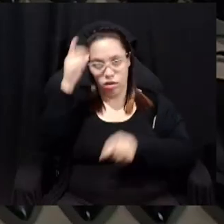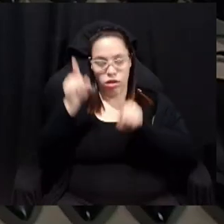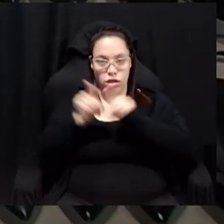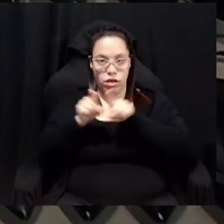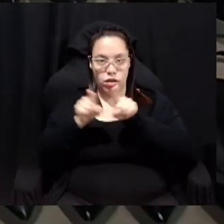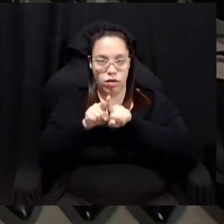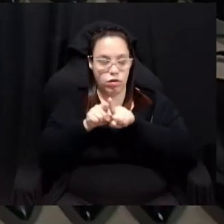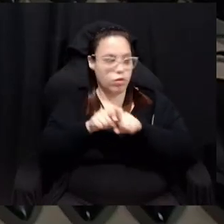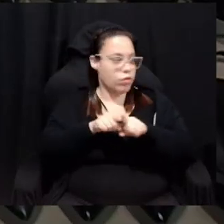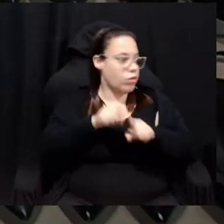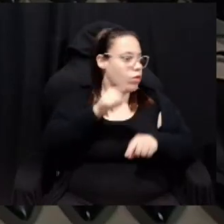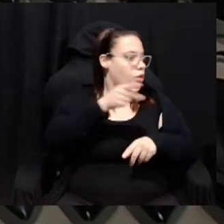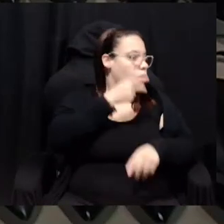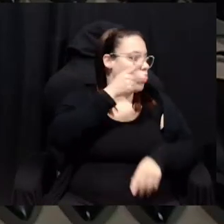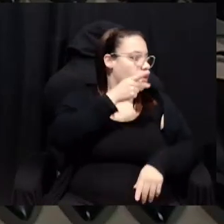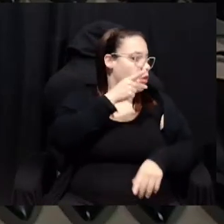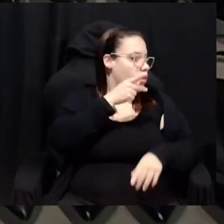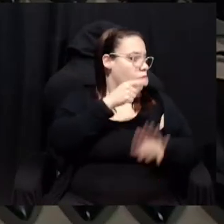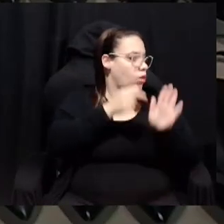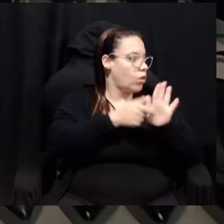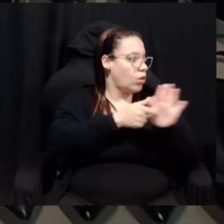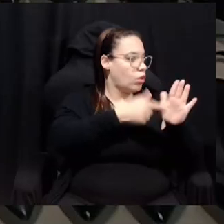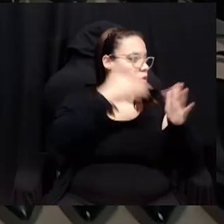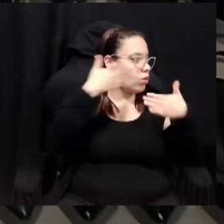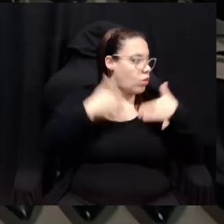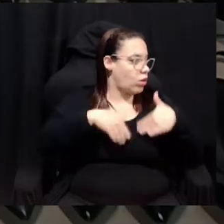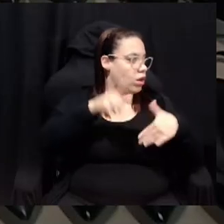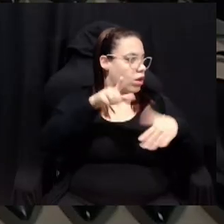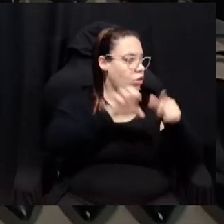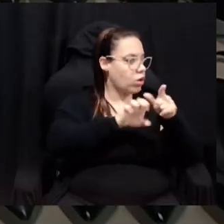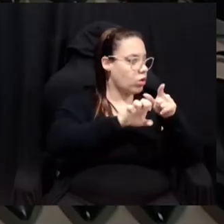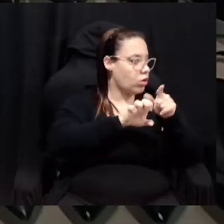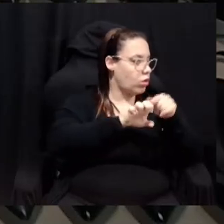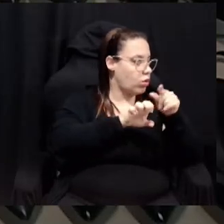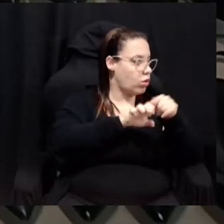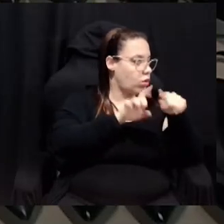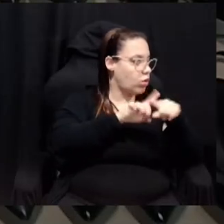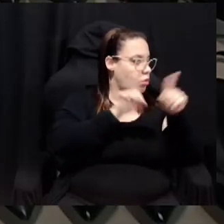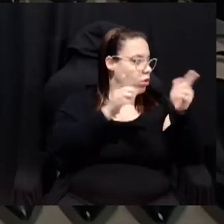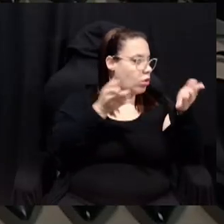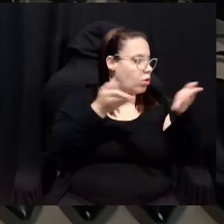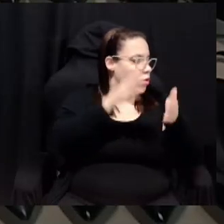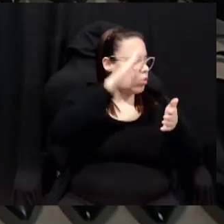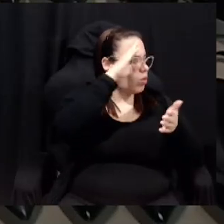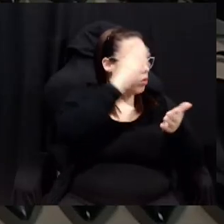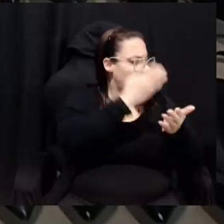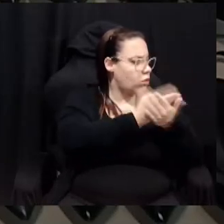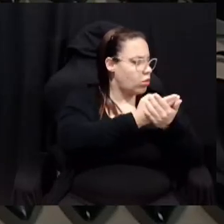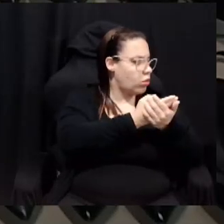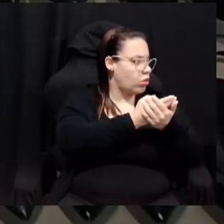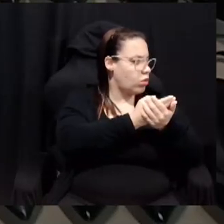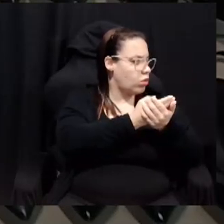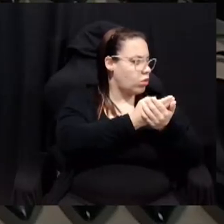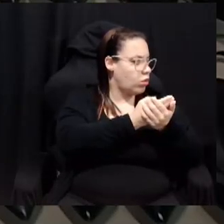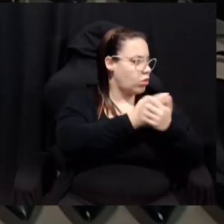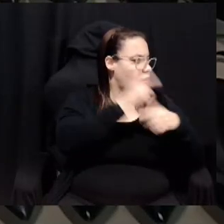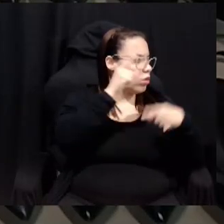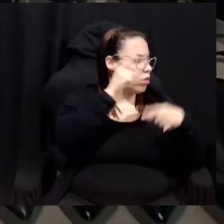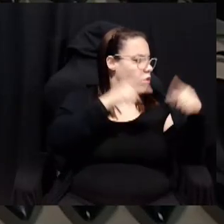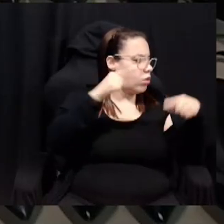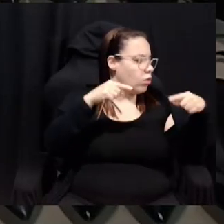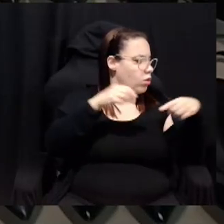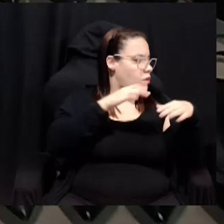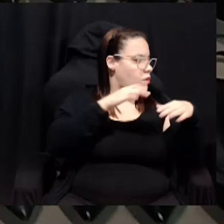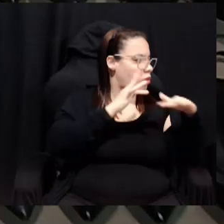está falando da consultoria de imagem, que é o seu negócio, mas hoje você acredita que essa pluralidade de redes, né,